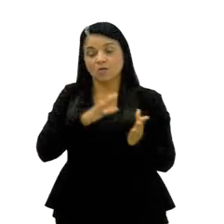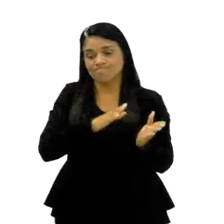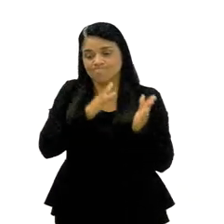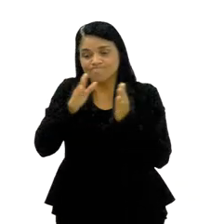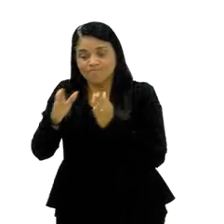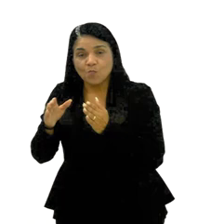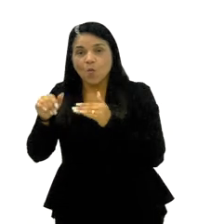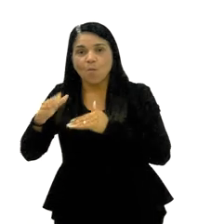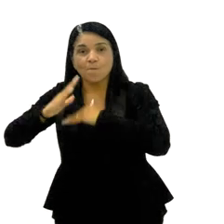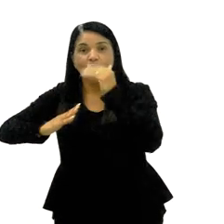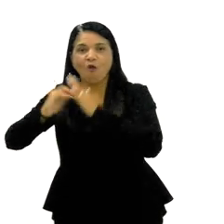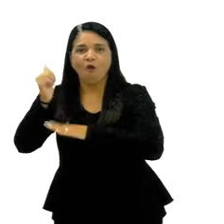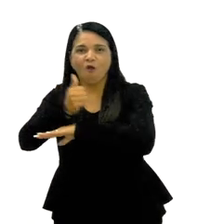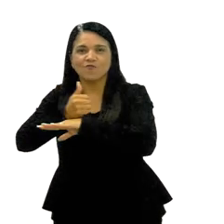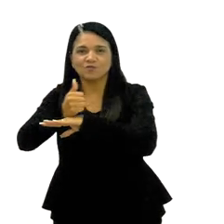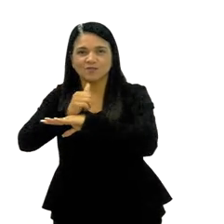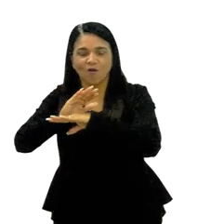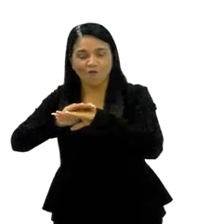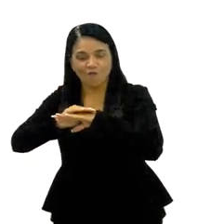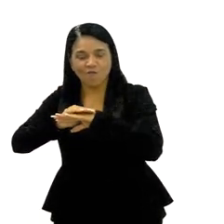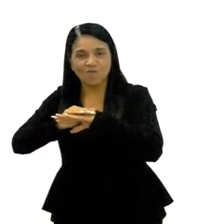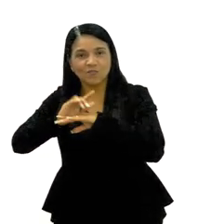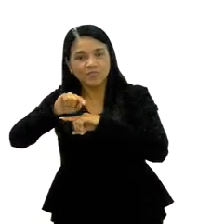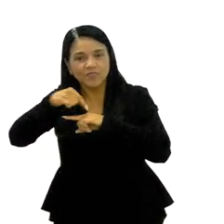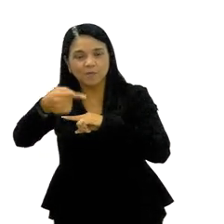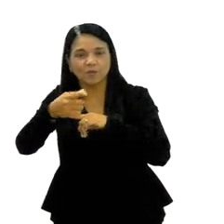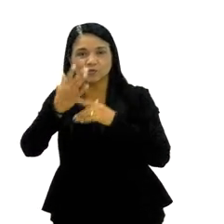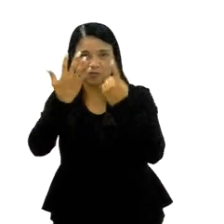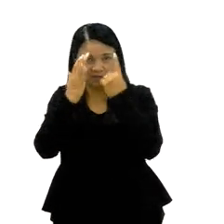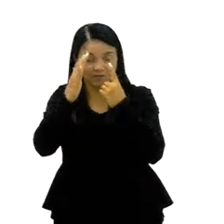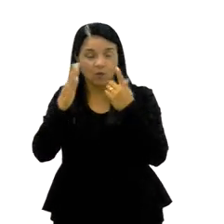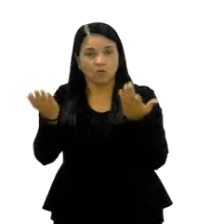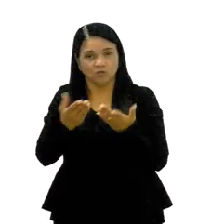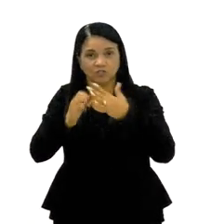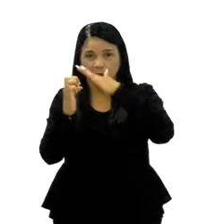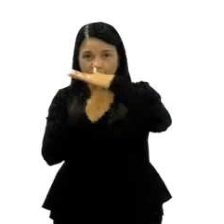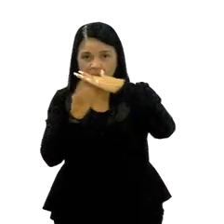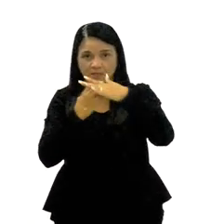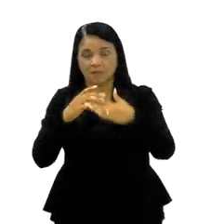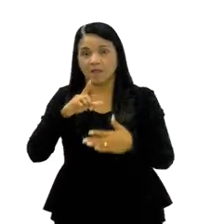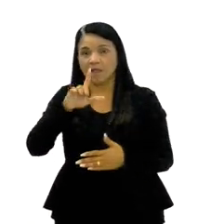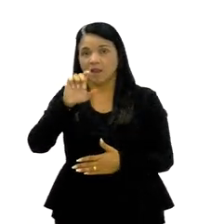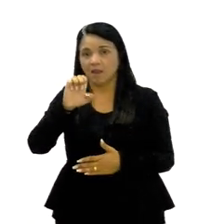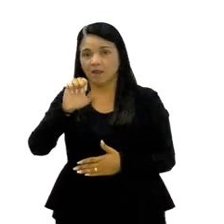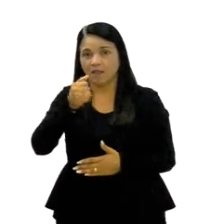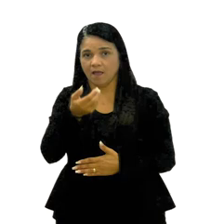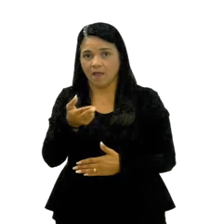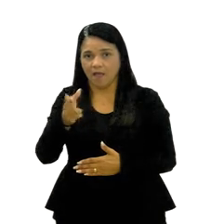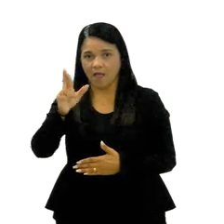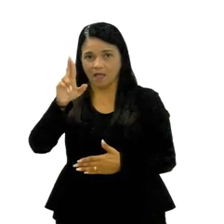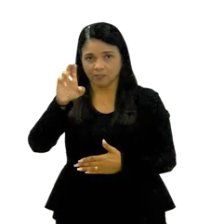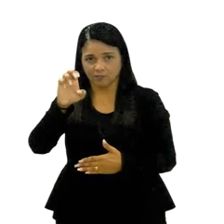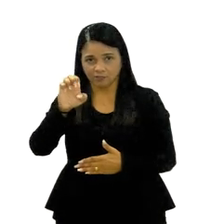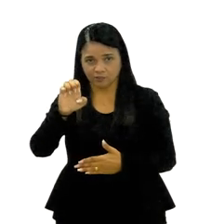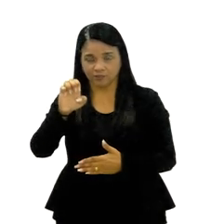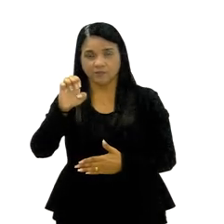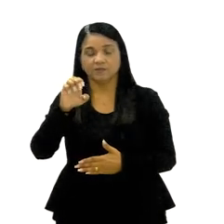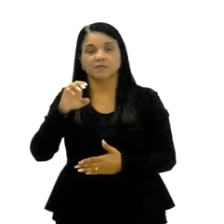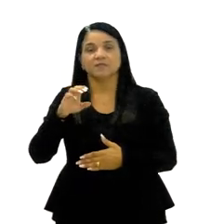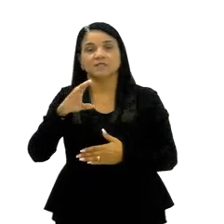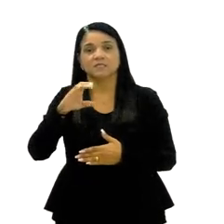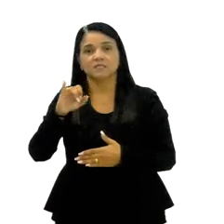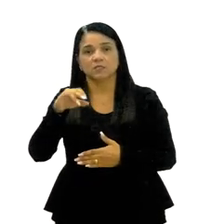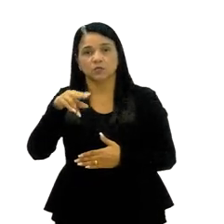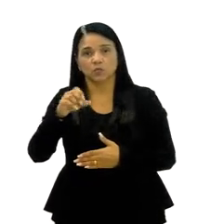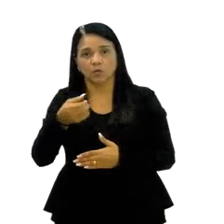isso para o meu lado profissional fora do carnaval. Hoje eu tenho uma empresa chamada Learte Cenografia, junto com a Adriana Freitas, que vem a ser a